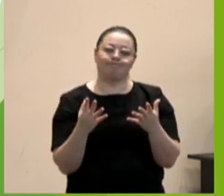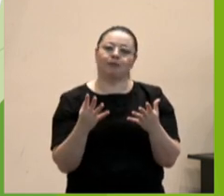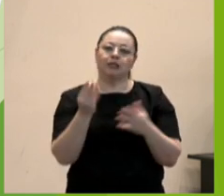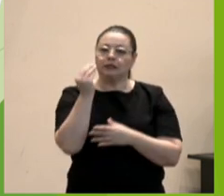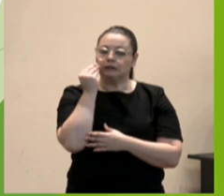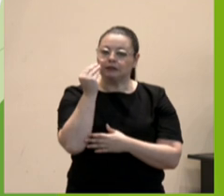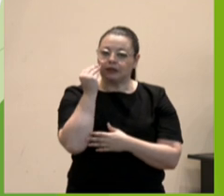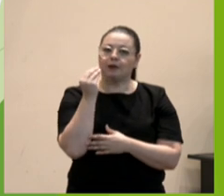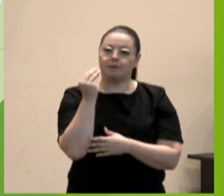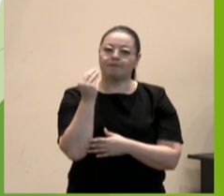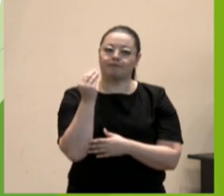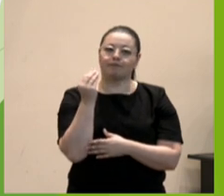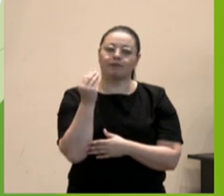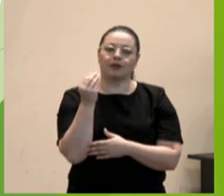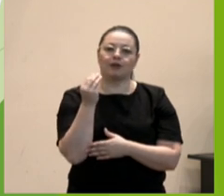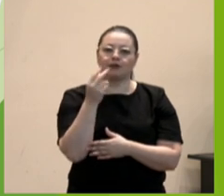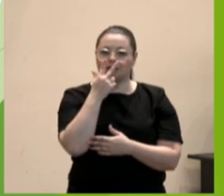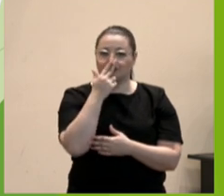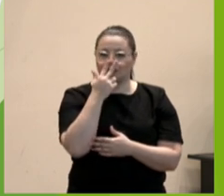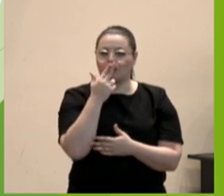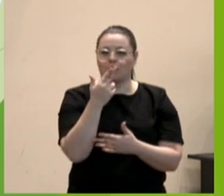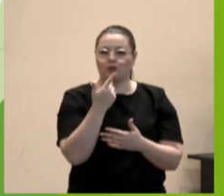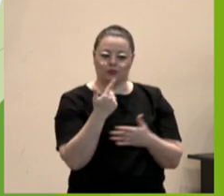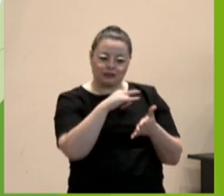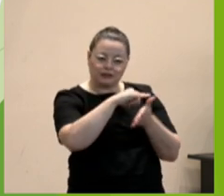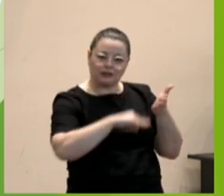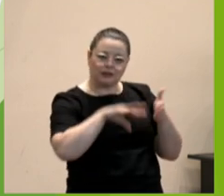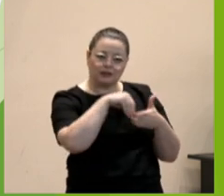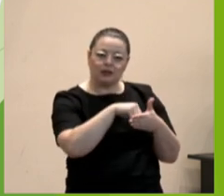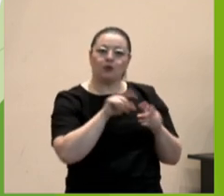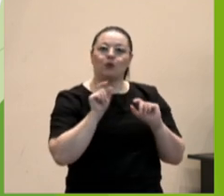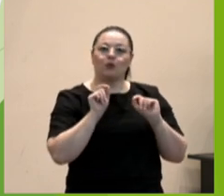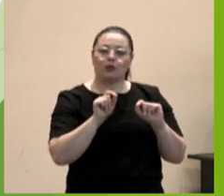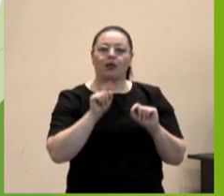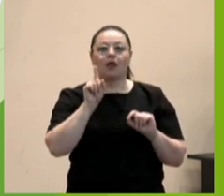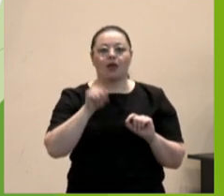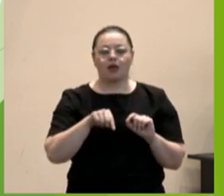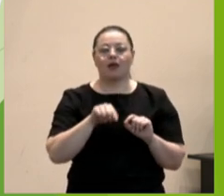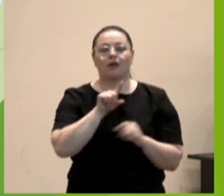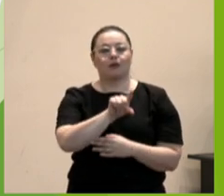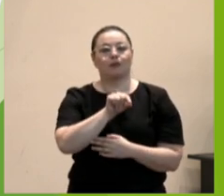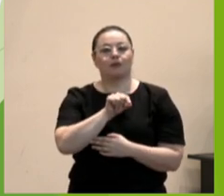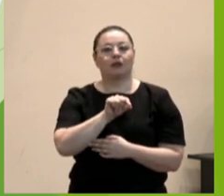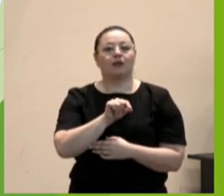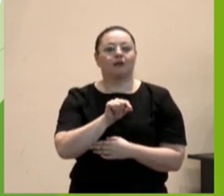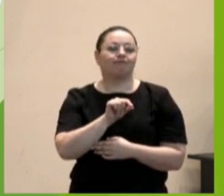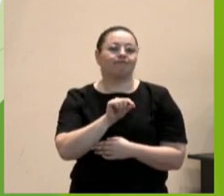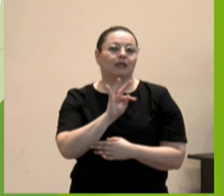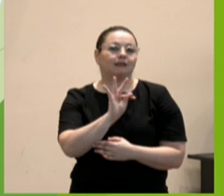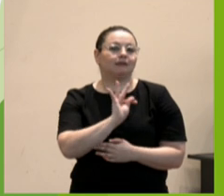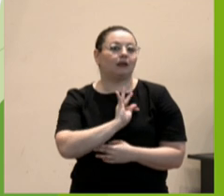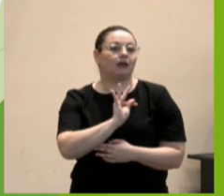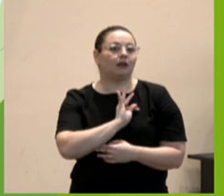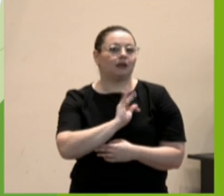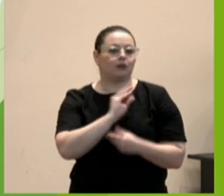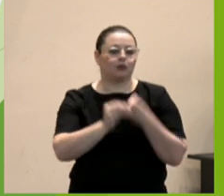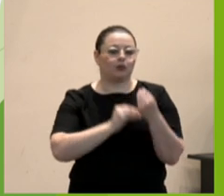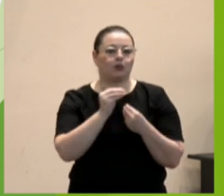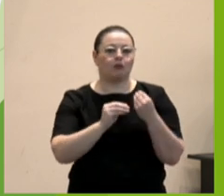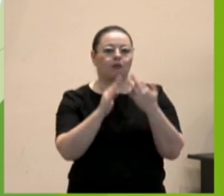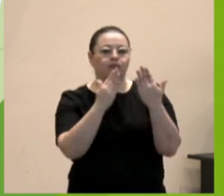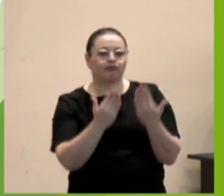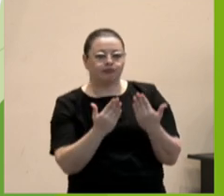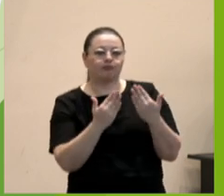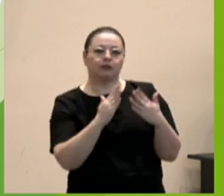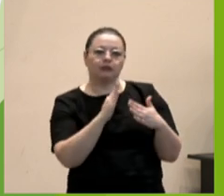suas condicionalidades, lá da VAR, por exemplo, o critério técnico por mérito e desempenho associado à eleição